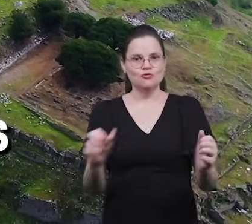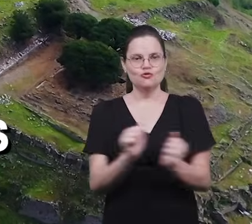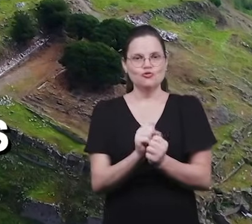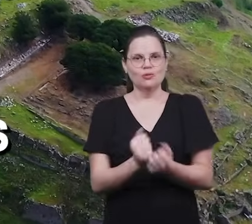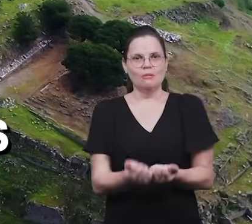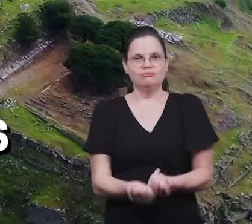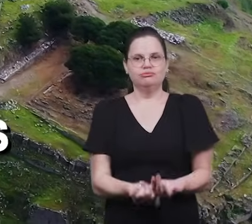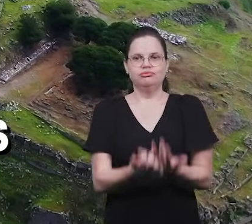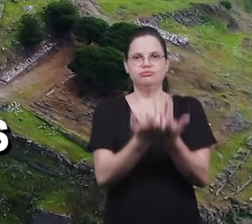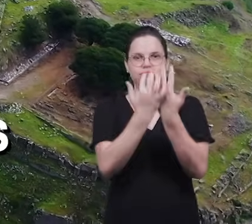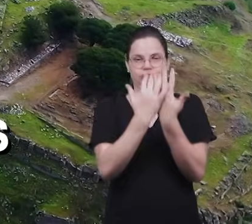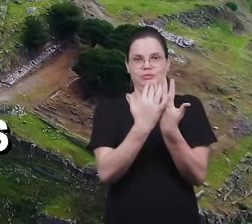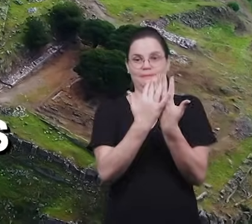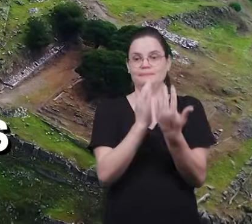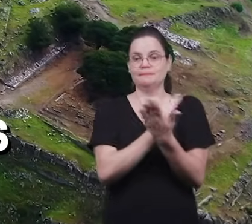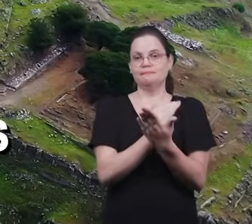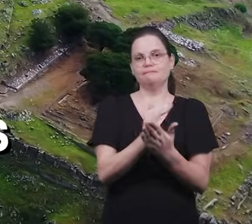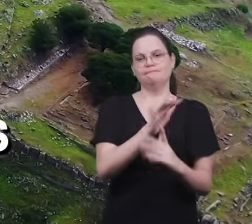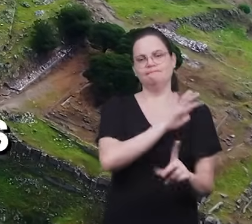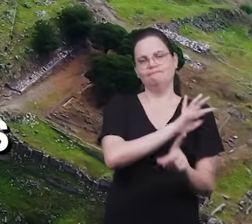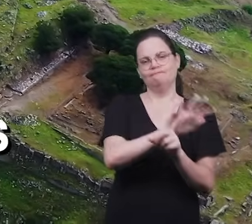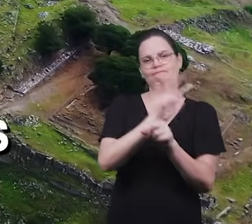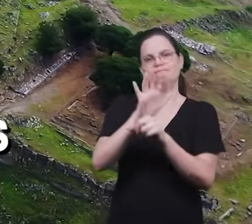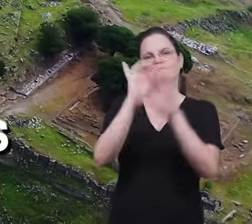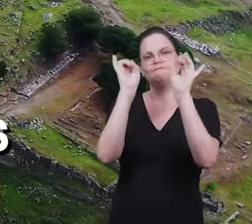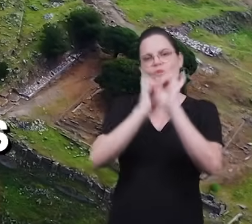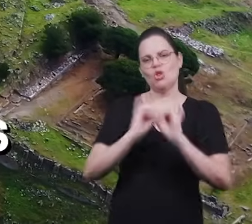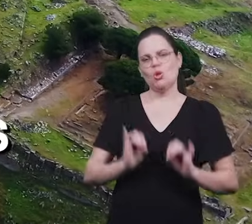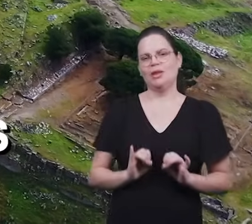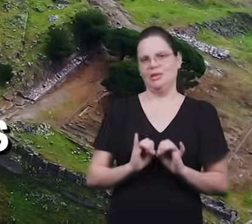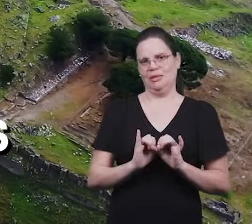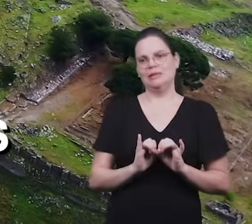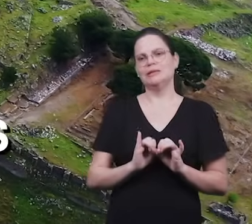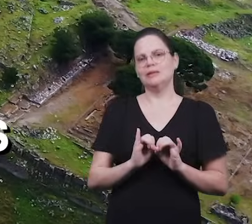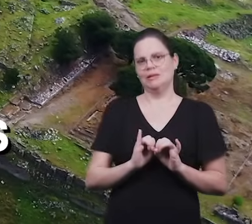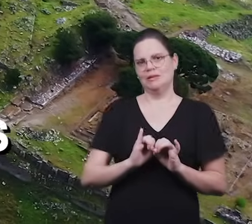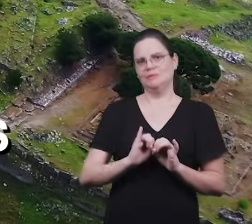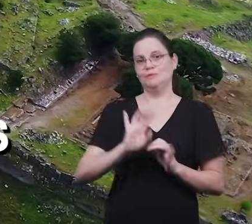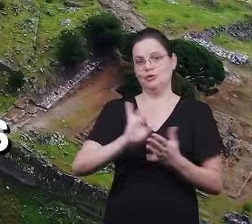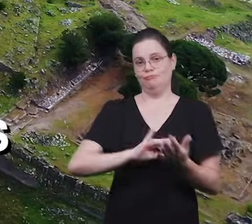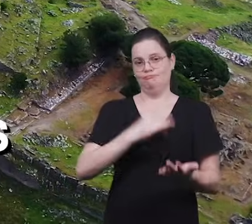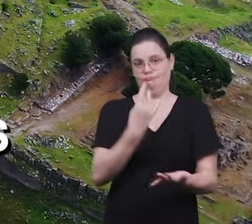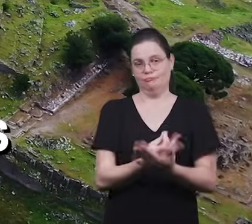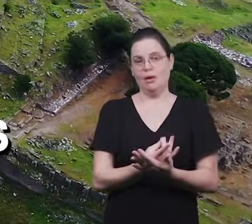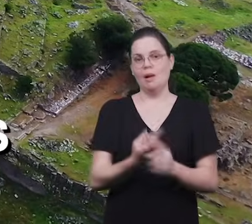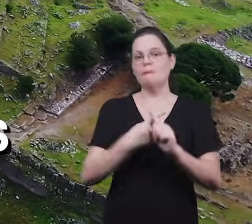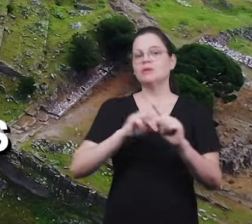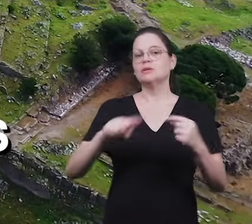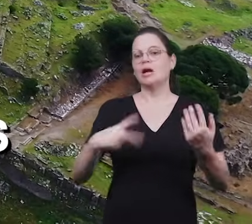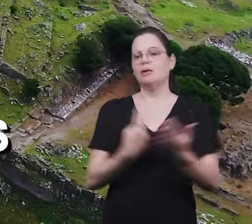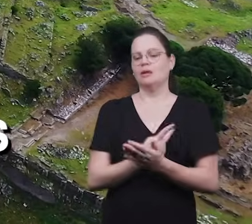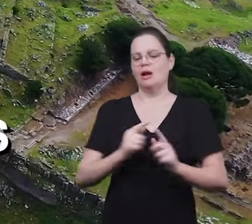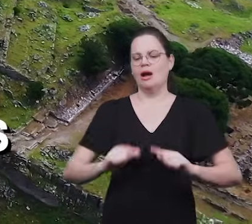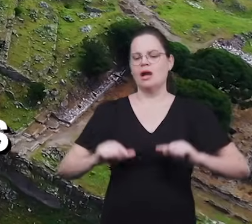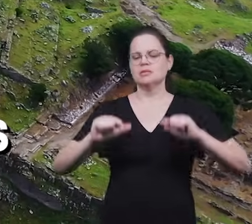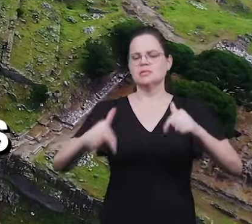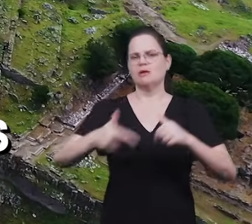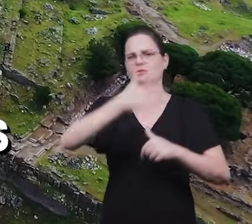a crescer juntos, porque começaram a entrar as inovações de heresias. Mas aí o Espírito do Senhor que operou ali foi